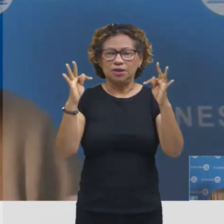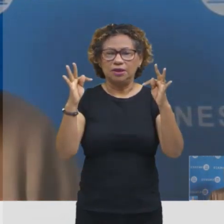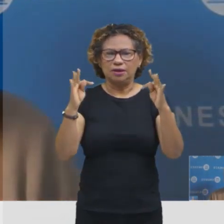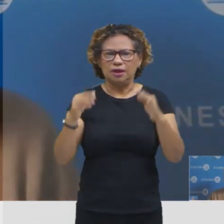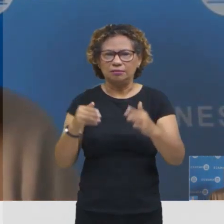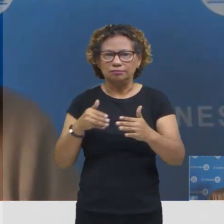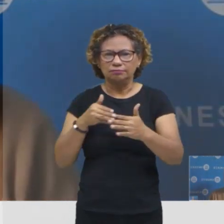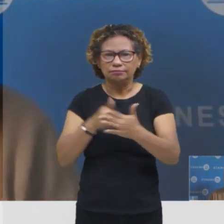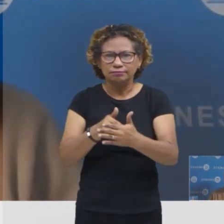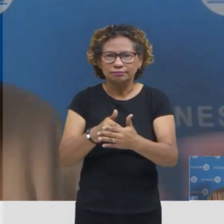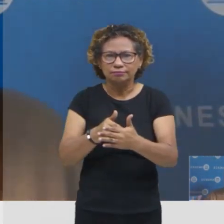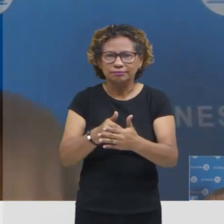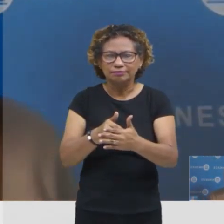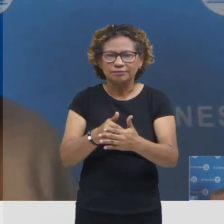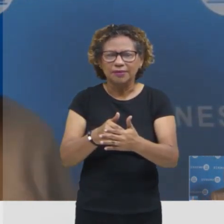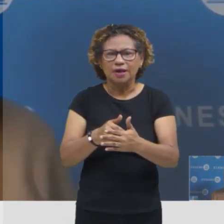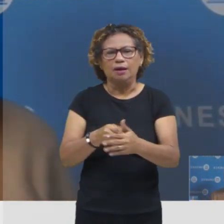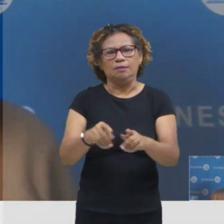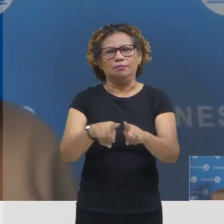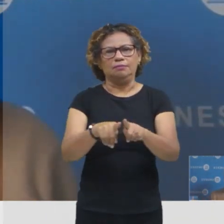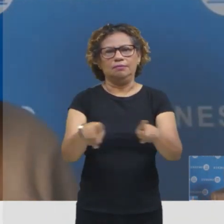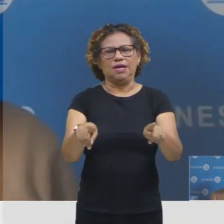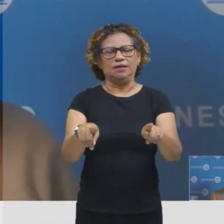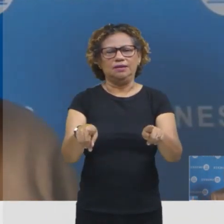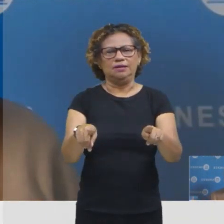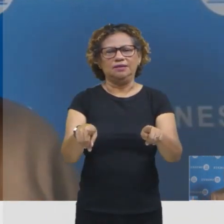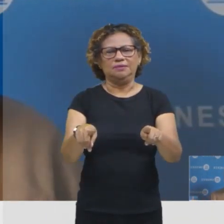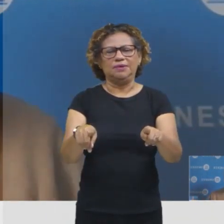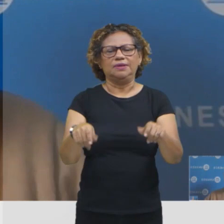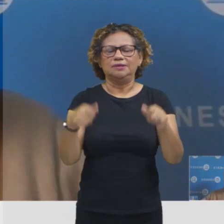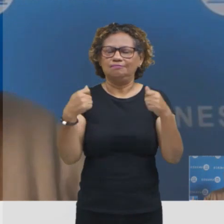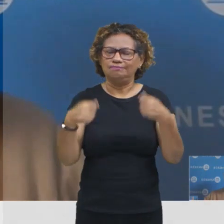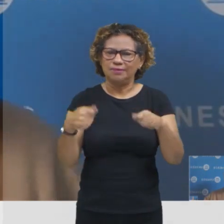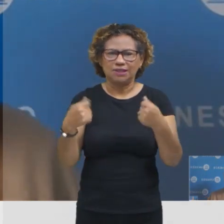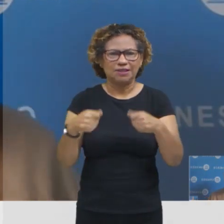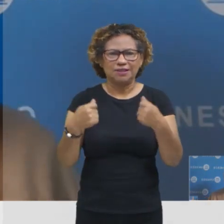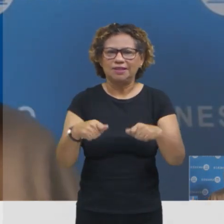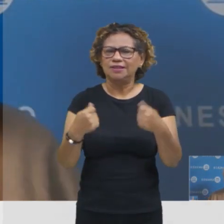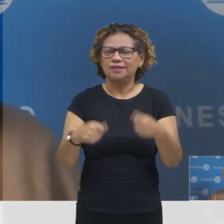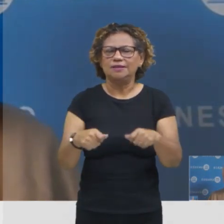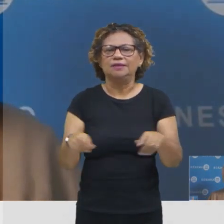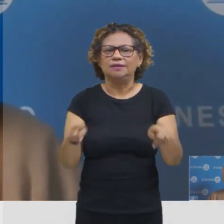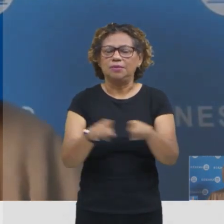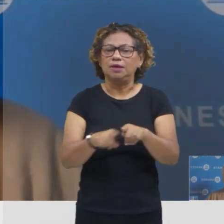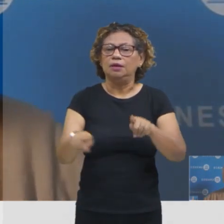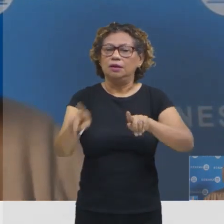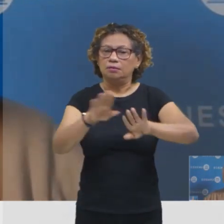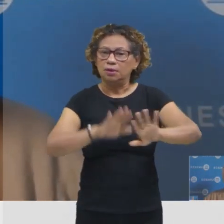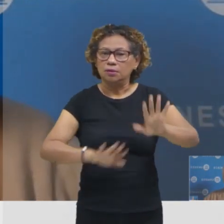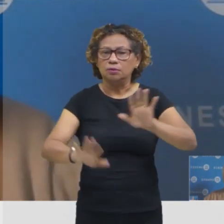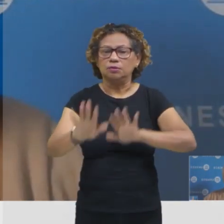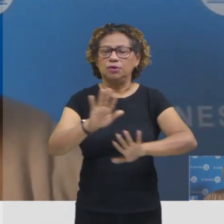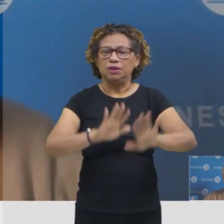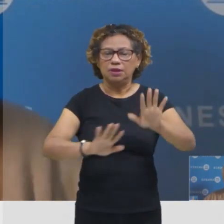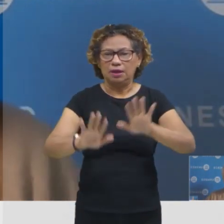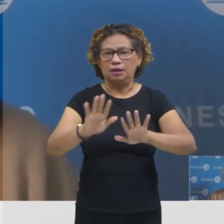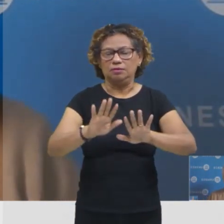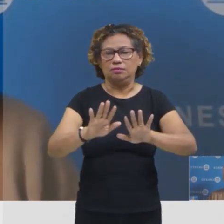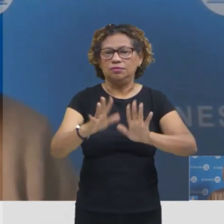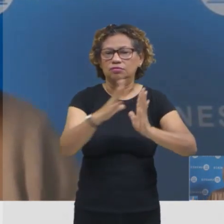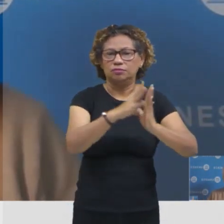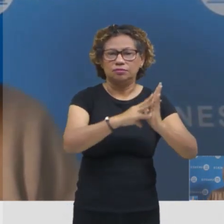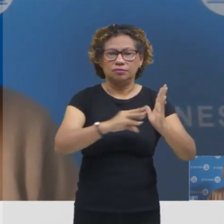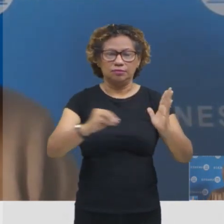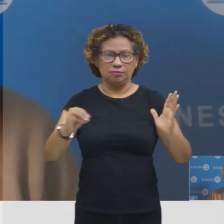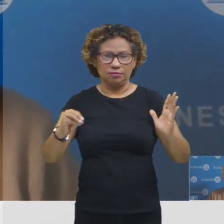limitadas e que elas não respondem a todas as necessidades da educação, e, portanto, temos de ter muito cuidado para não reproduzirmos